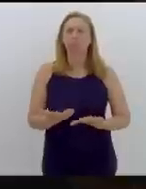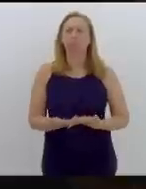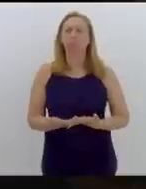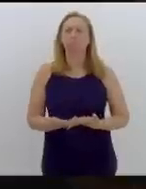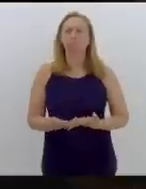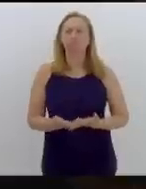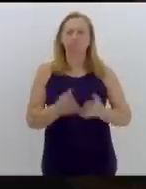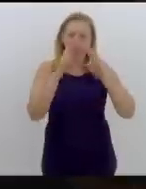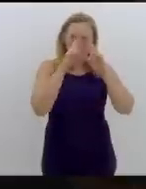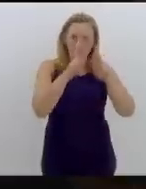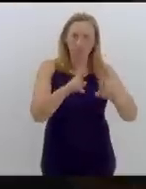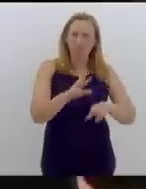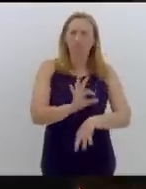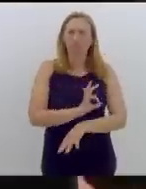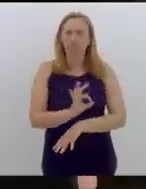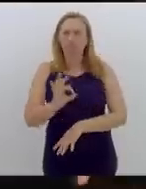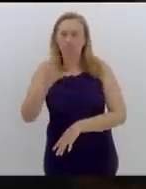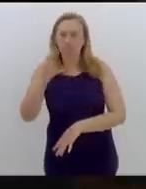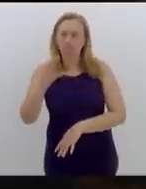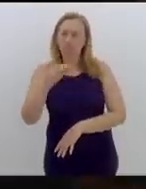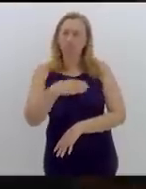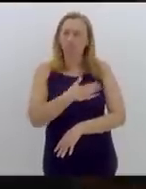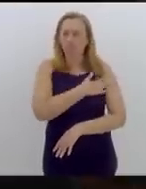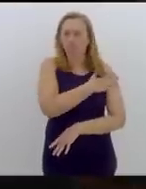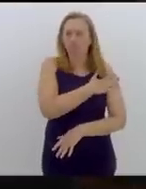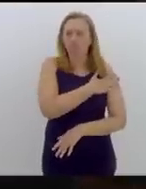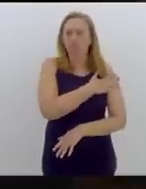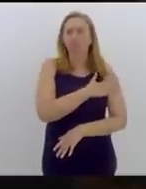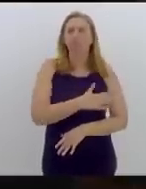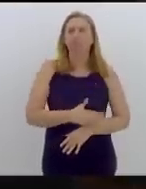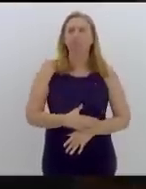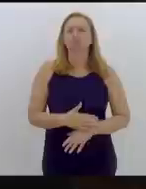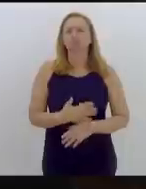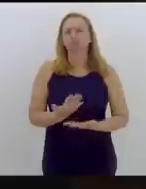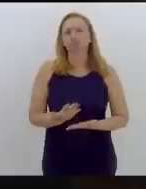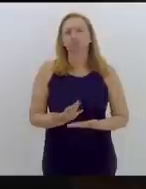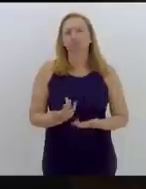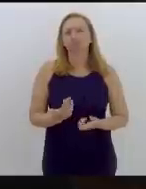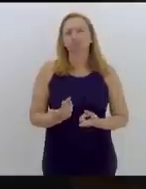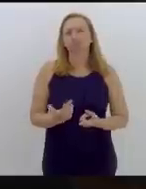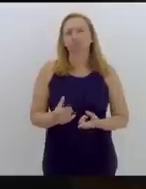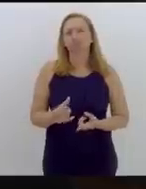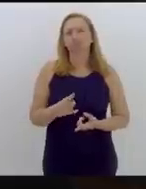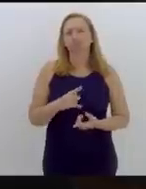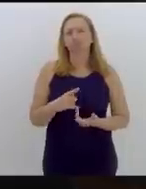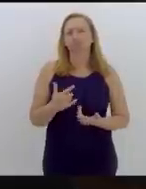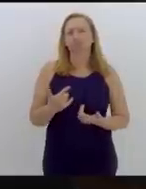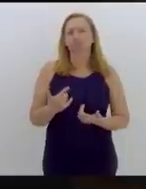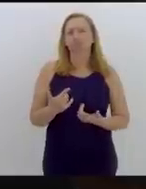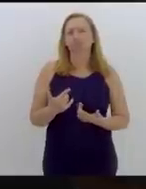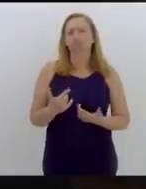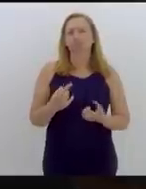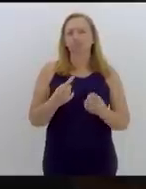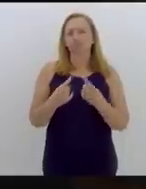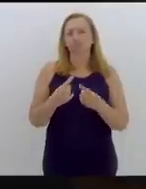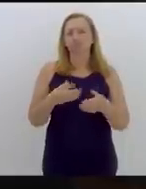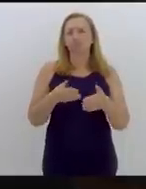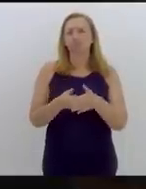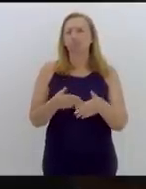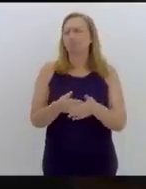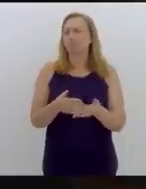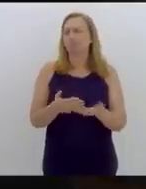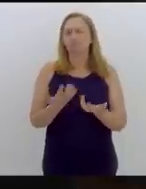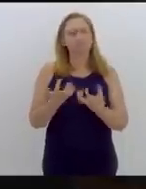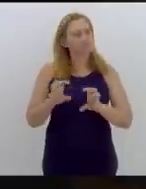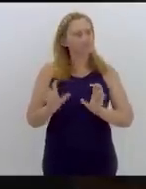com a polícia militar evolua para um diálogo contencioso bélico é o que nós não